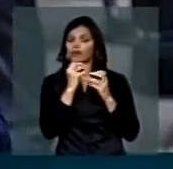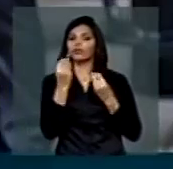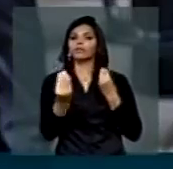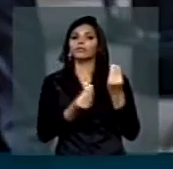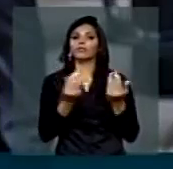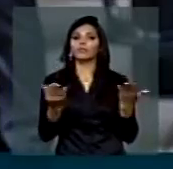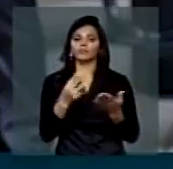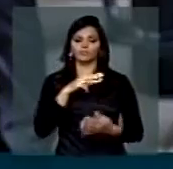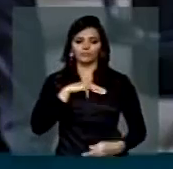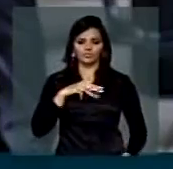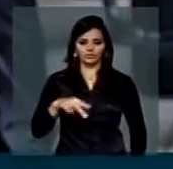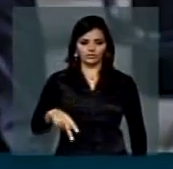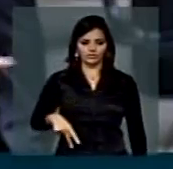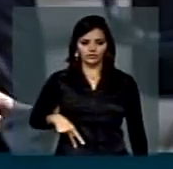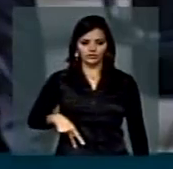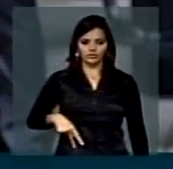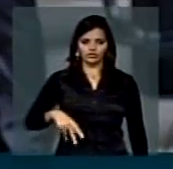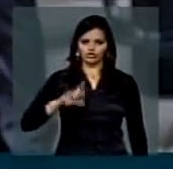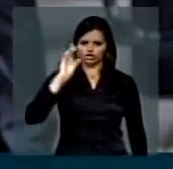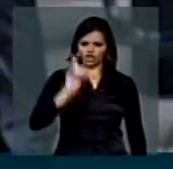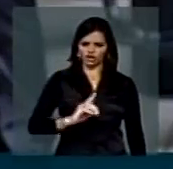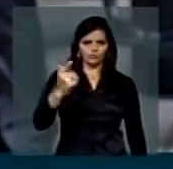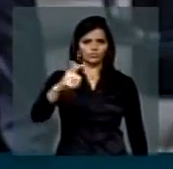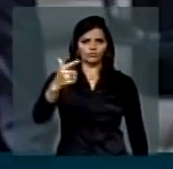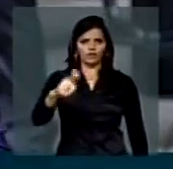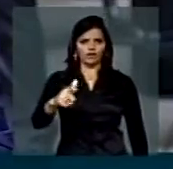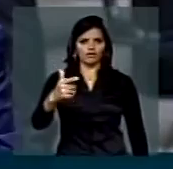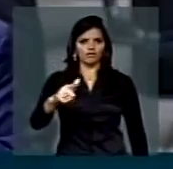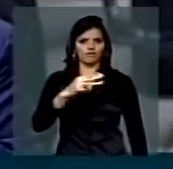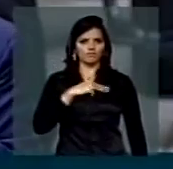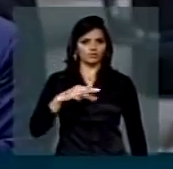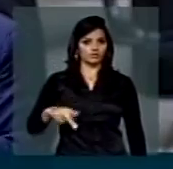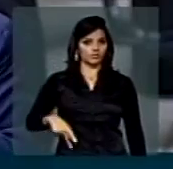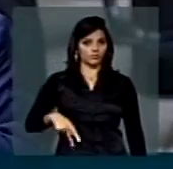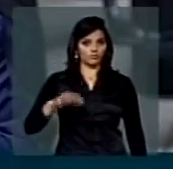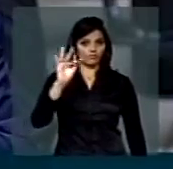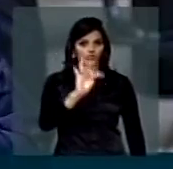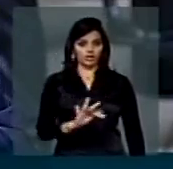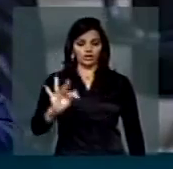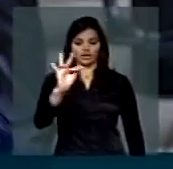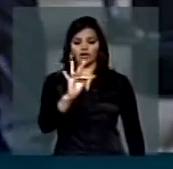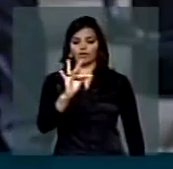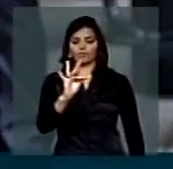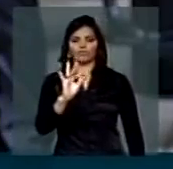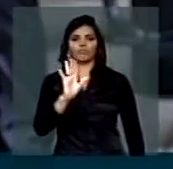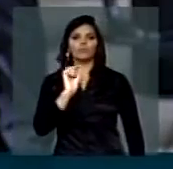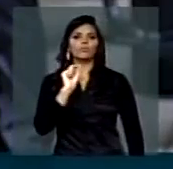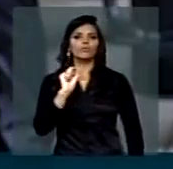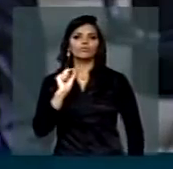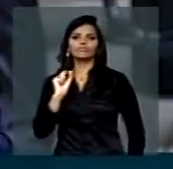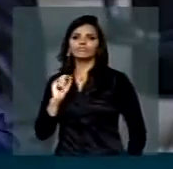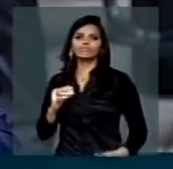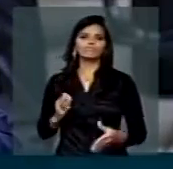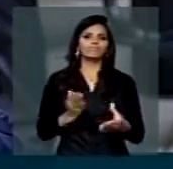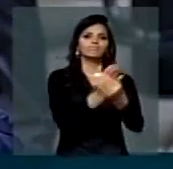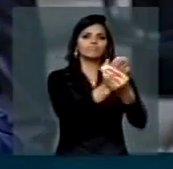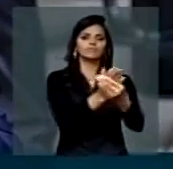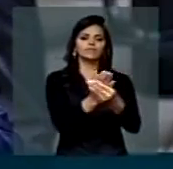Ministério Público não tem o direito, o Ministério Público Federal, de entrar